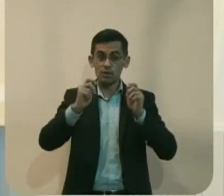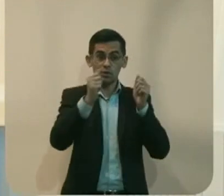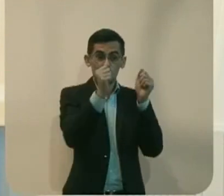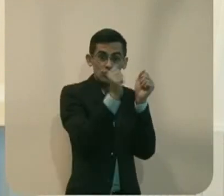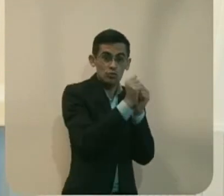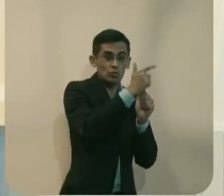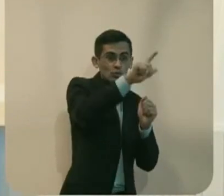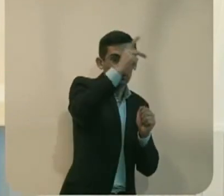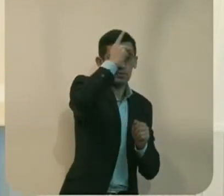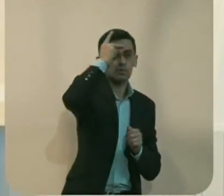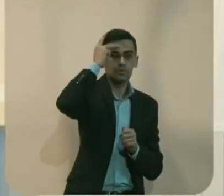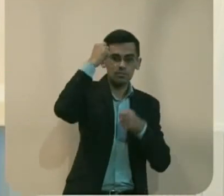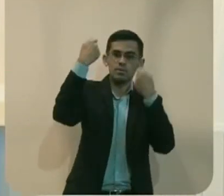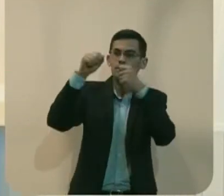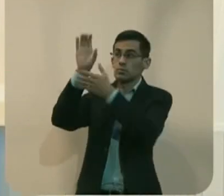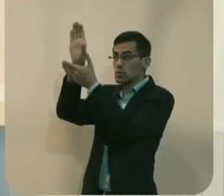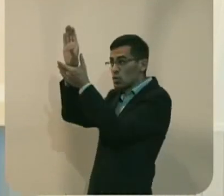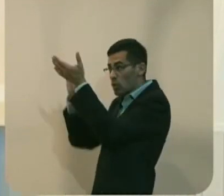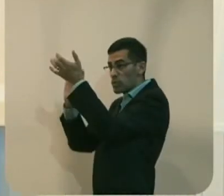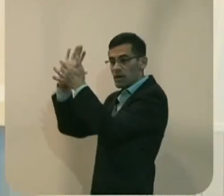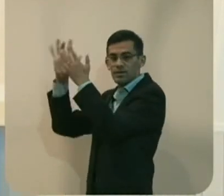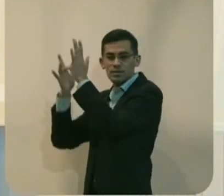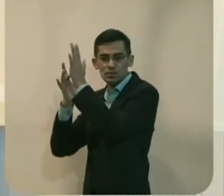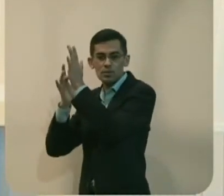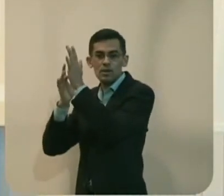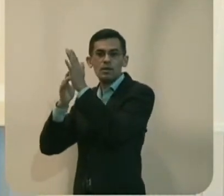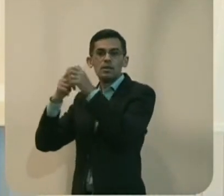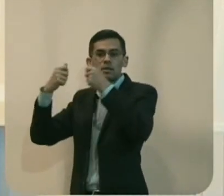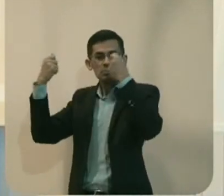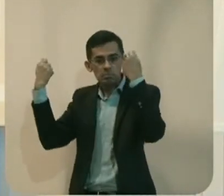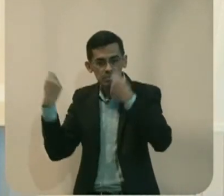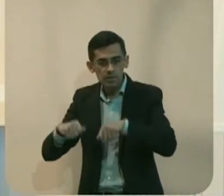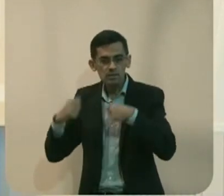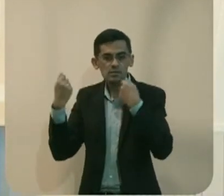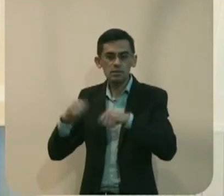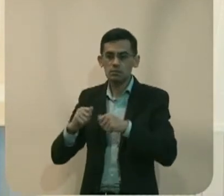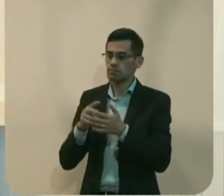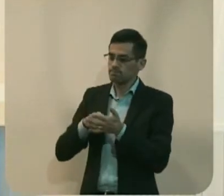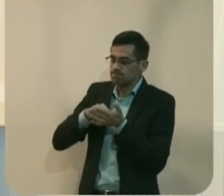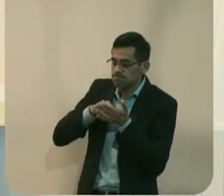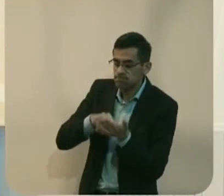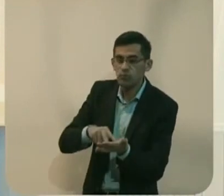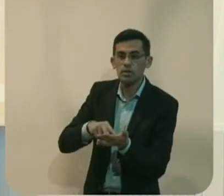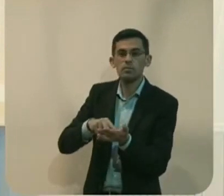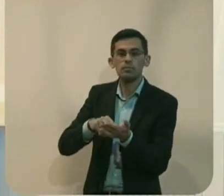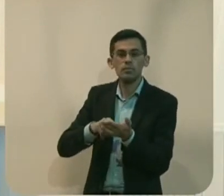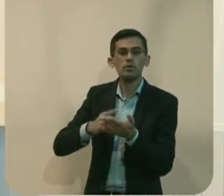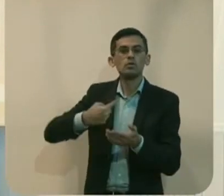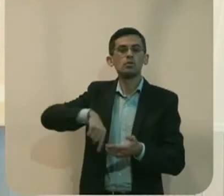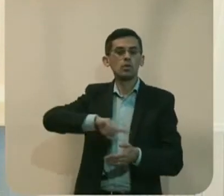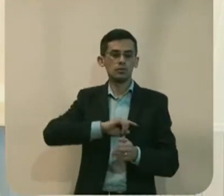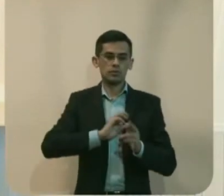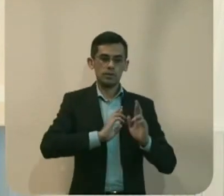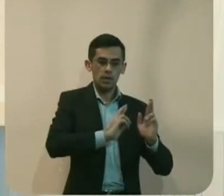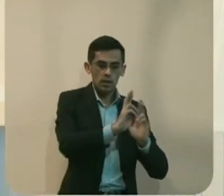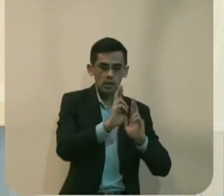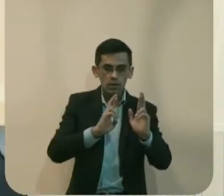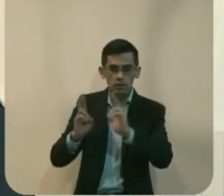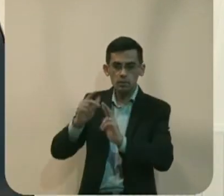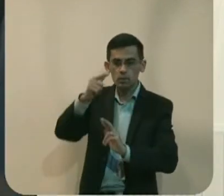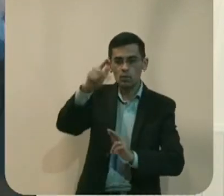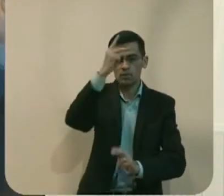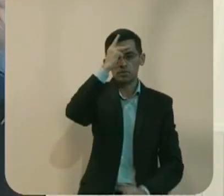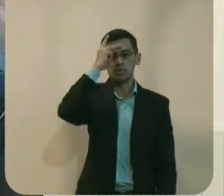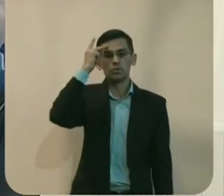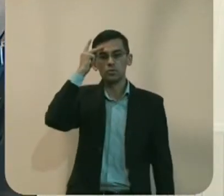pessoas, a gente tem que copiar Jesus. A gente tem que construir e fortalecer os nossos laços com as